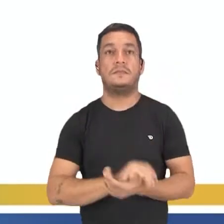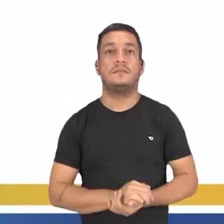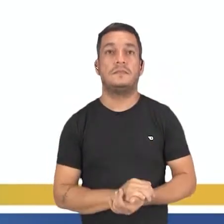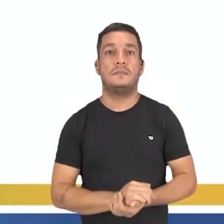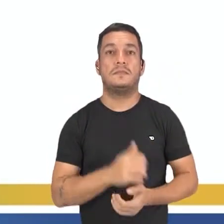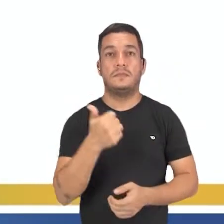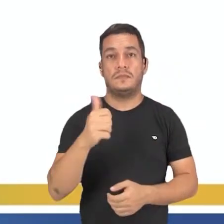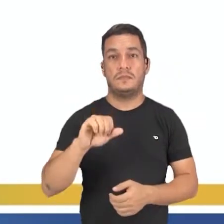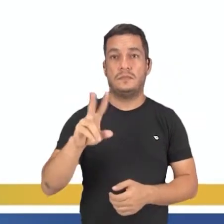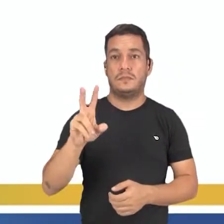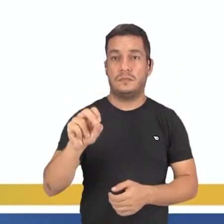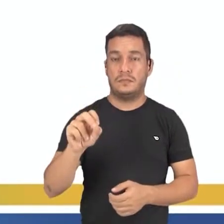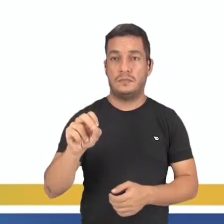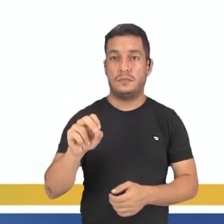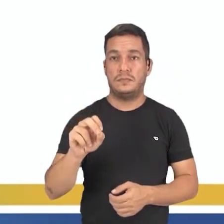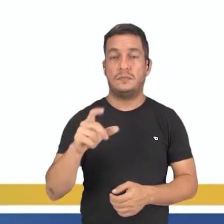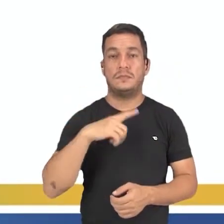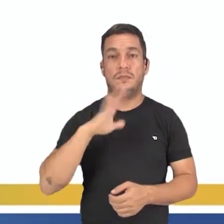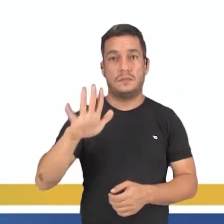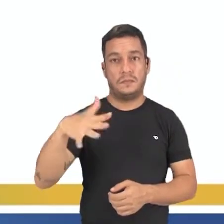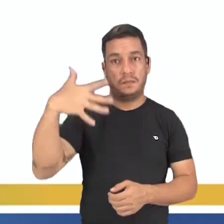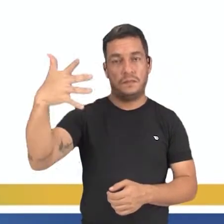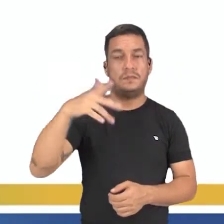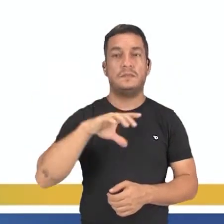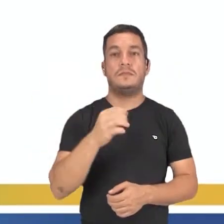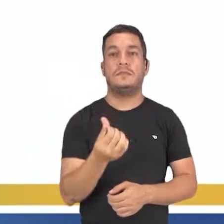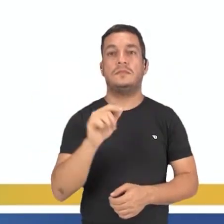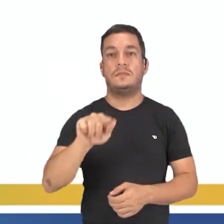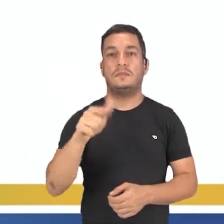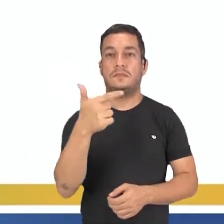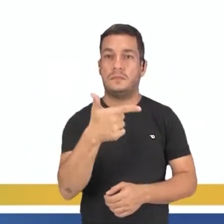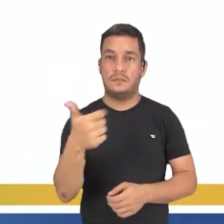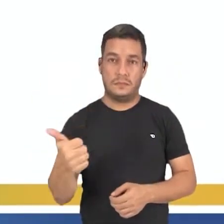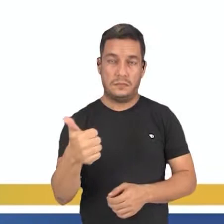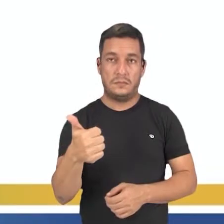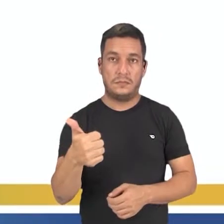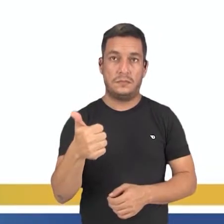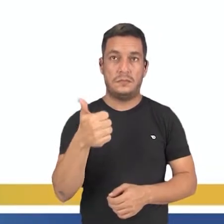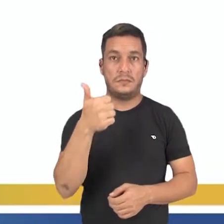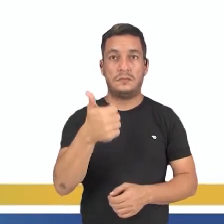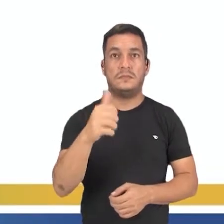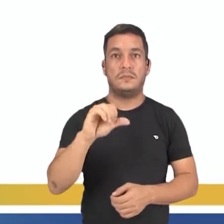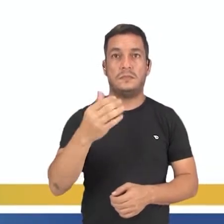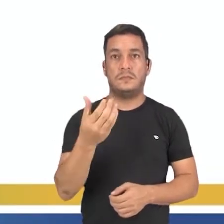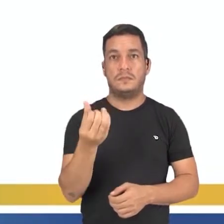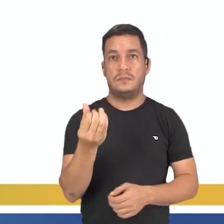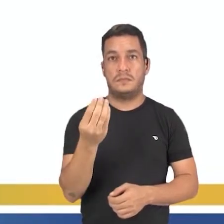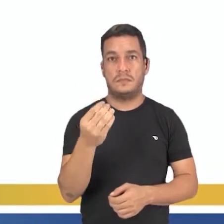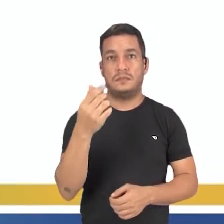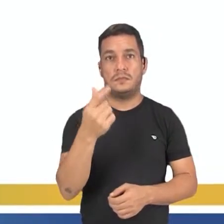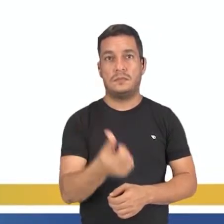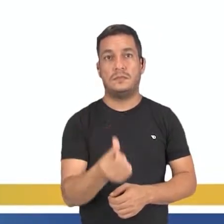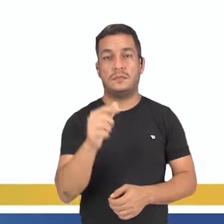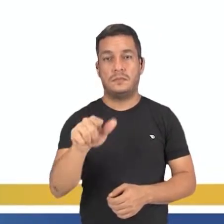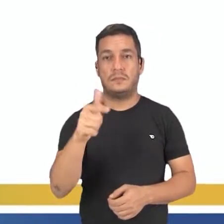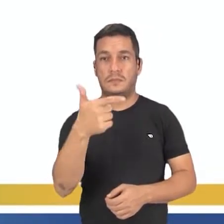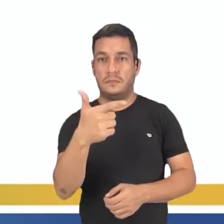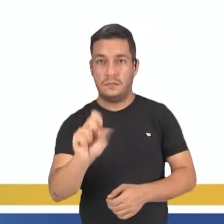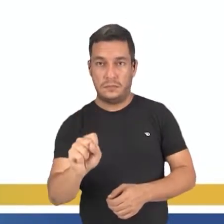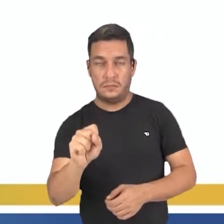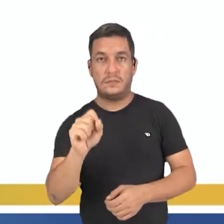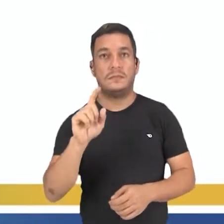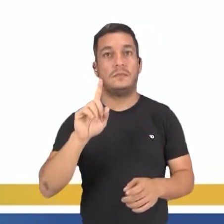Em 1950, deu aumentada para 6,21, 1960,